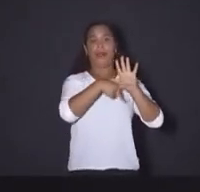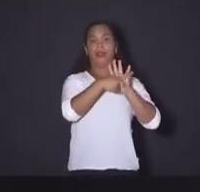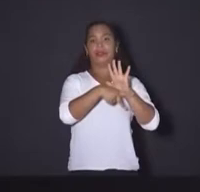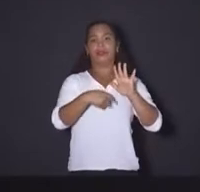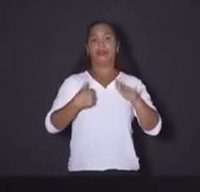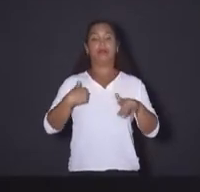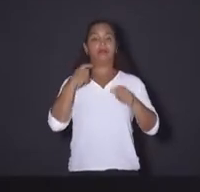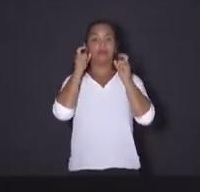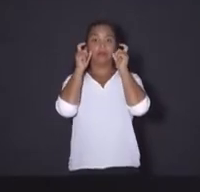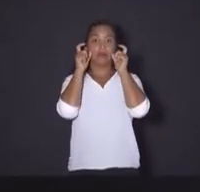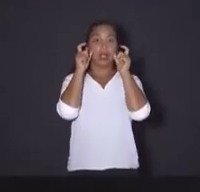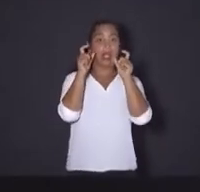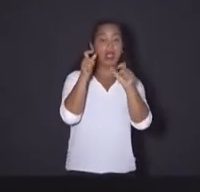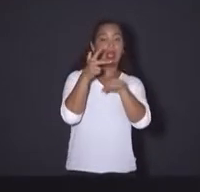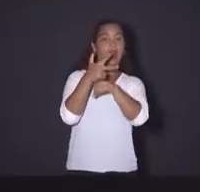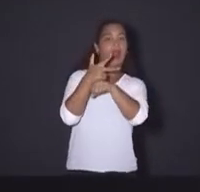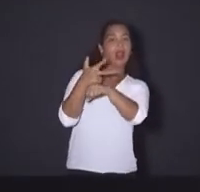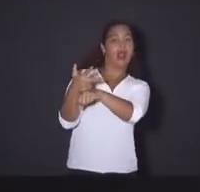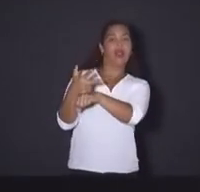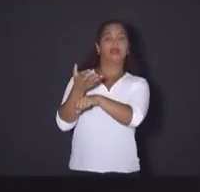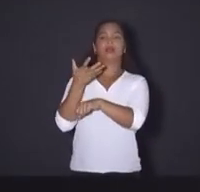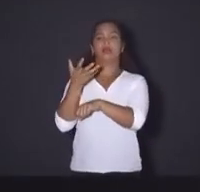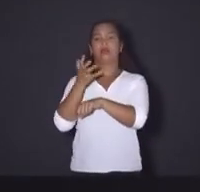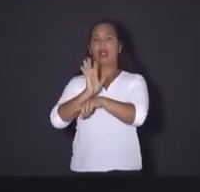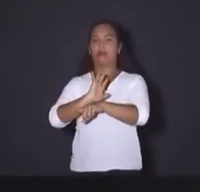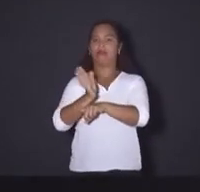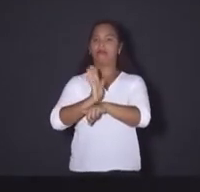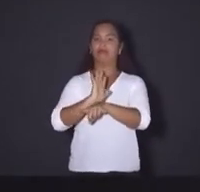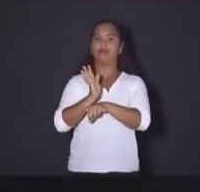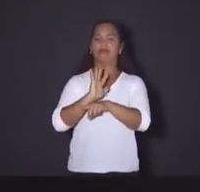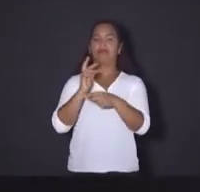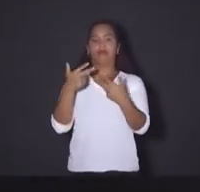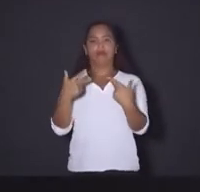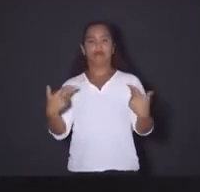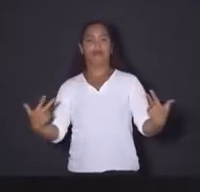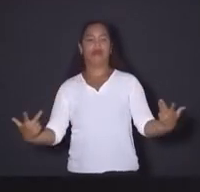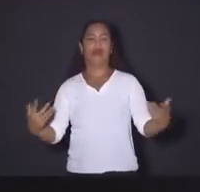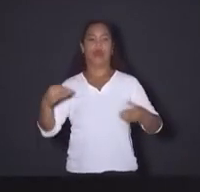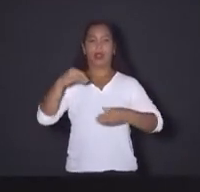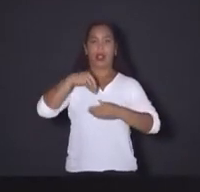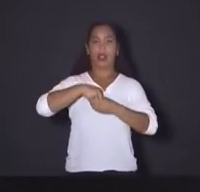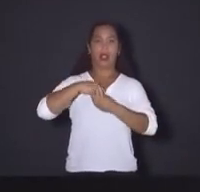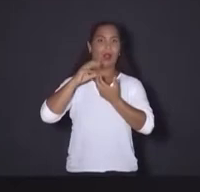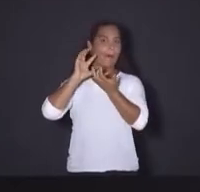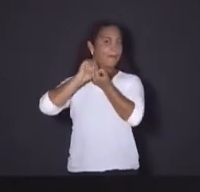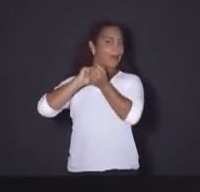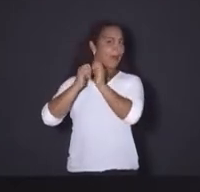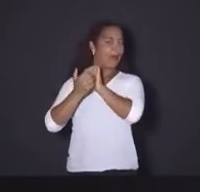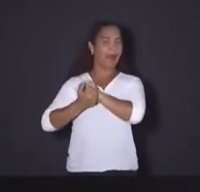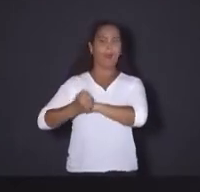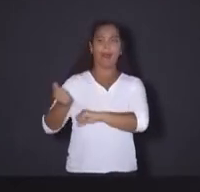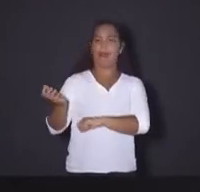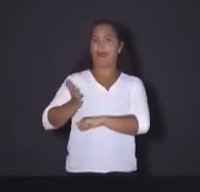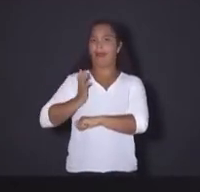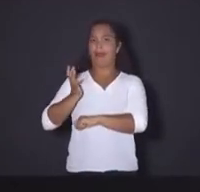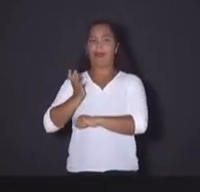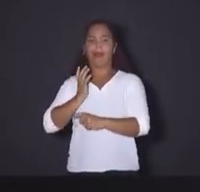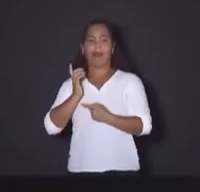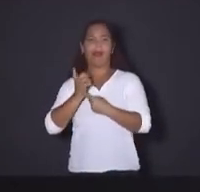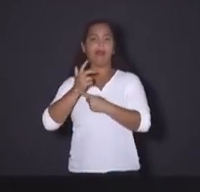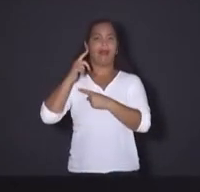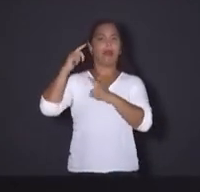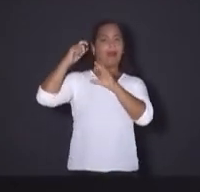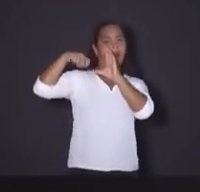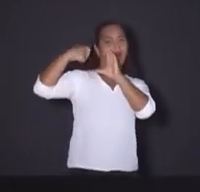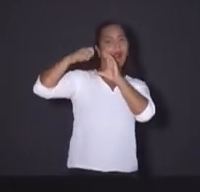que têm um interesse em trabalhar com cinema, que, dentro das linguagens artísticas, é uma arte muito cara, uma claquete é cara, uma câmera é cara,